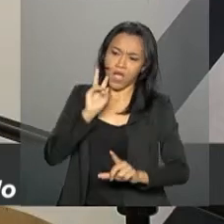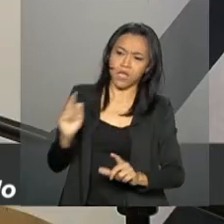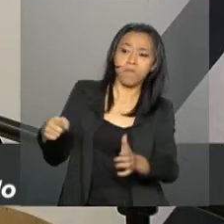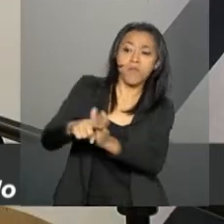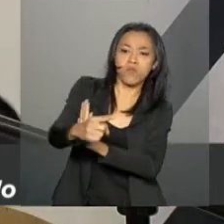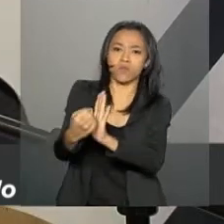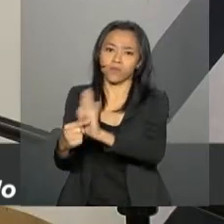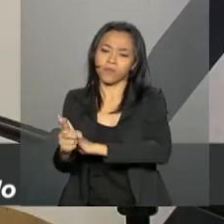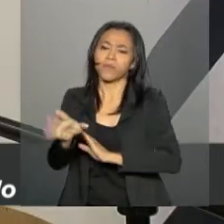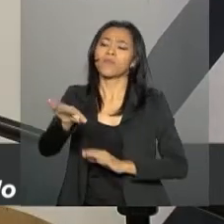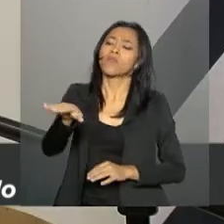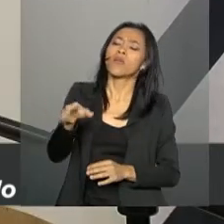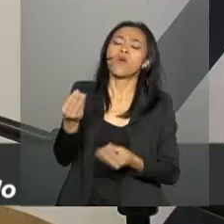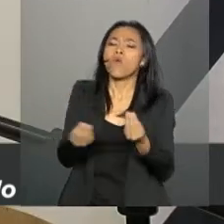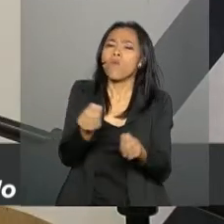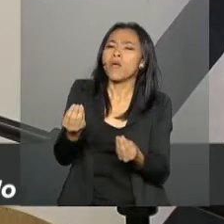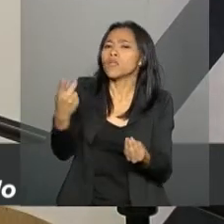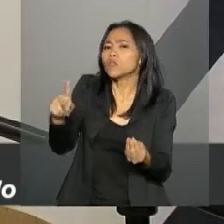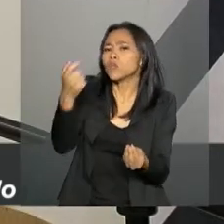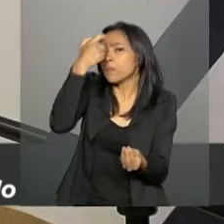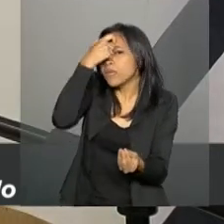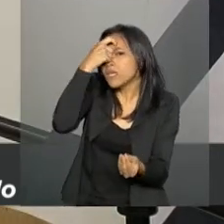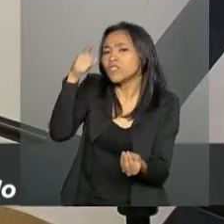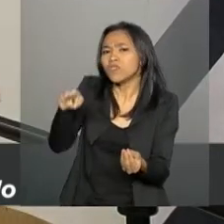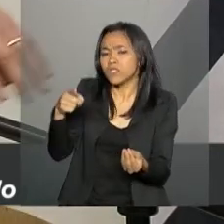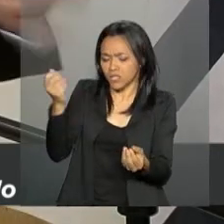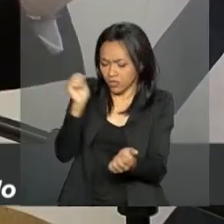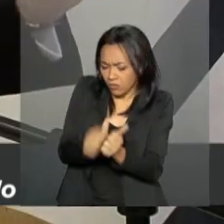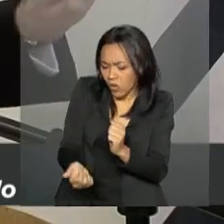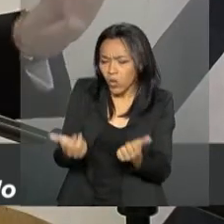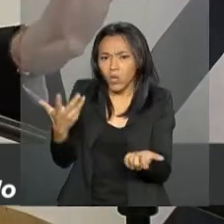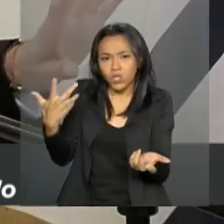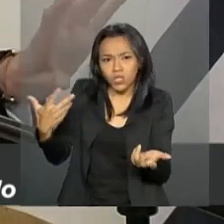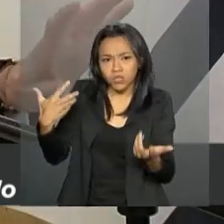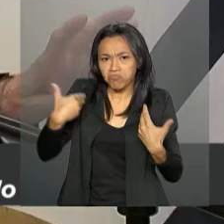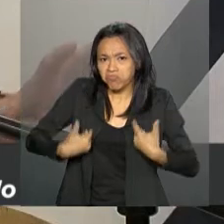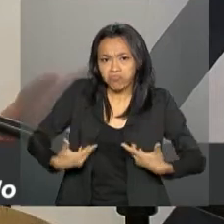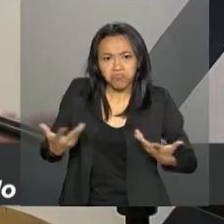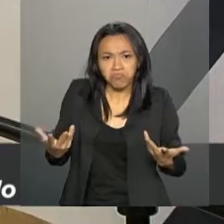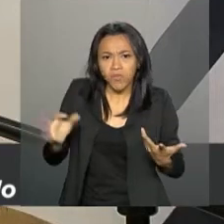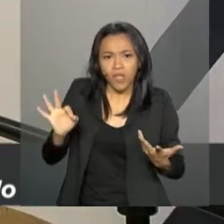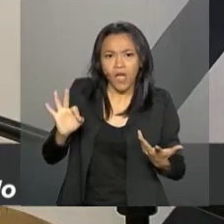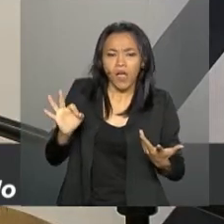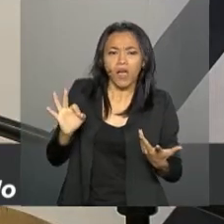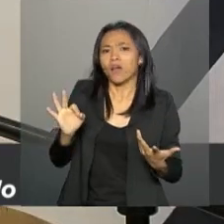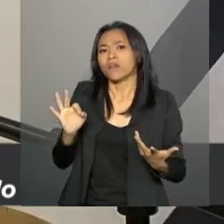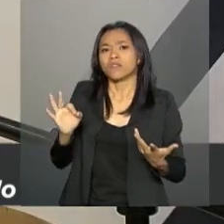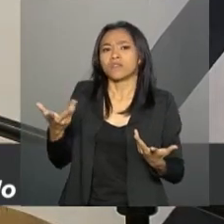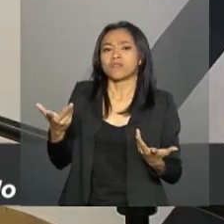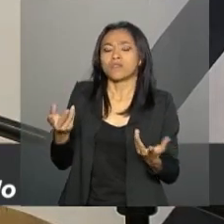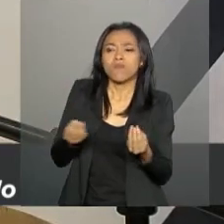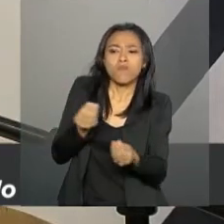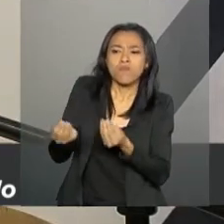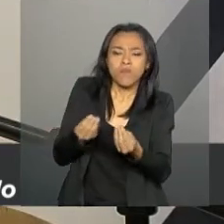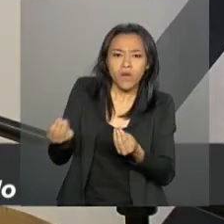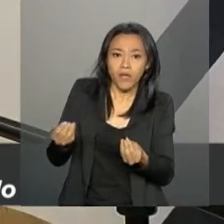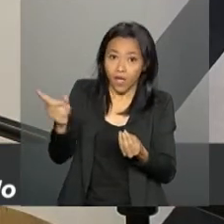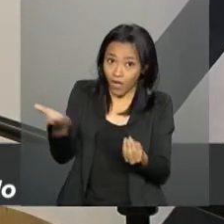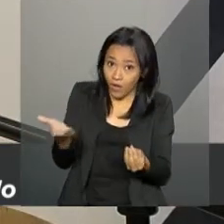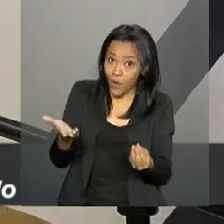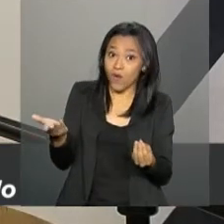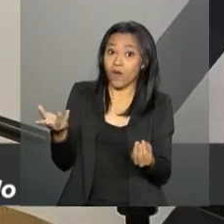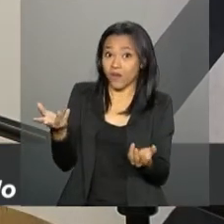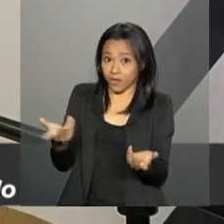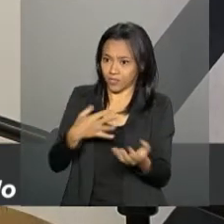o Guarnieri, como é que funciona na sua cabeça, você, camisa esporte, sem nenhuma solenidade, sem nenhuma formalidade, agora